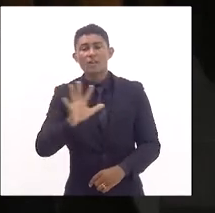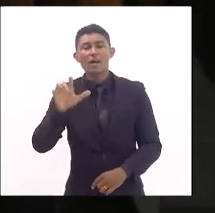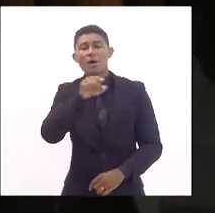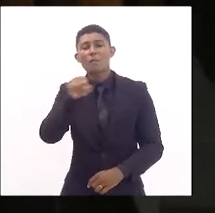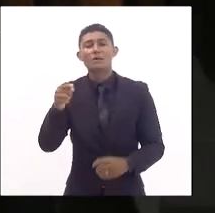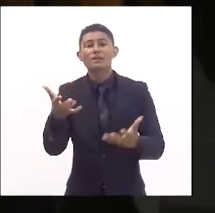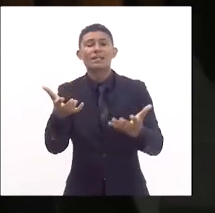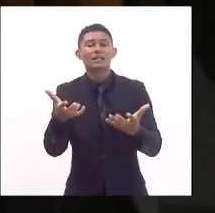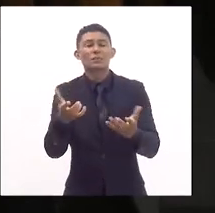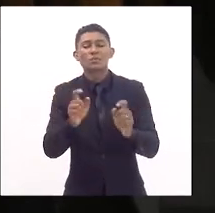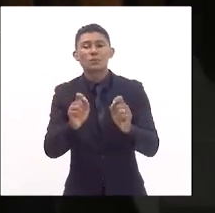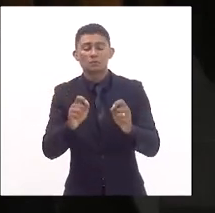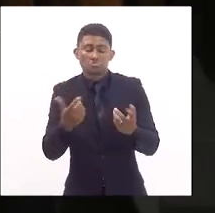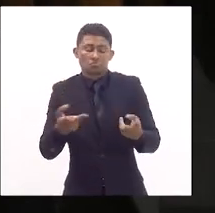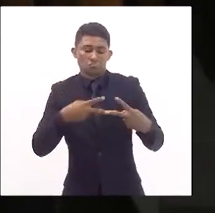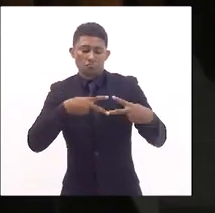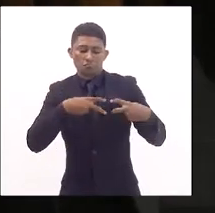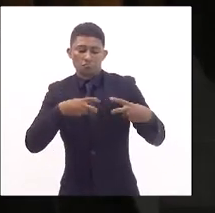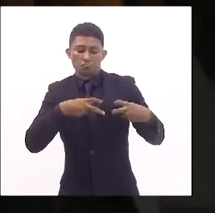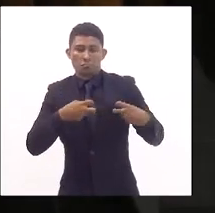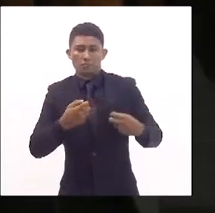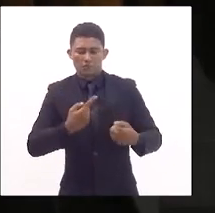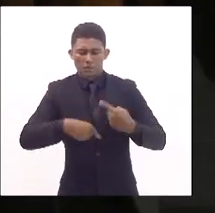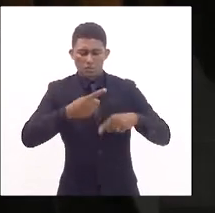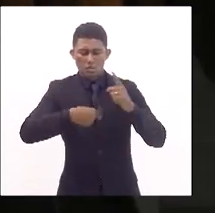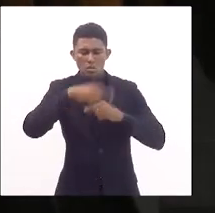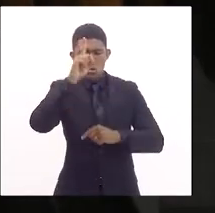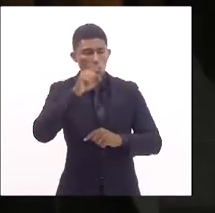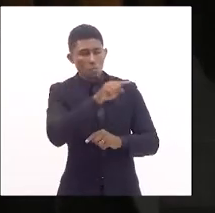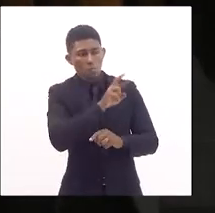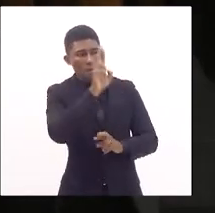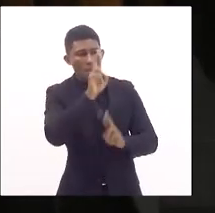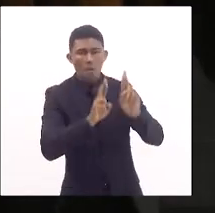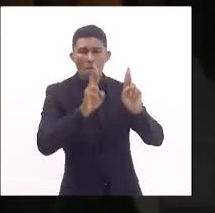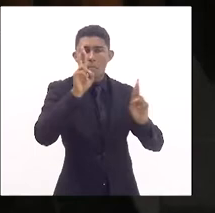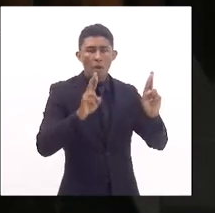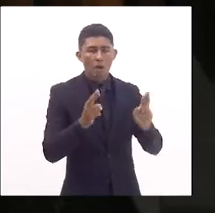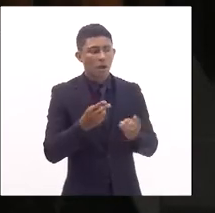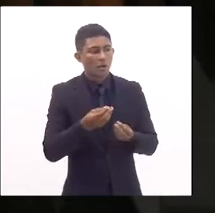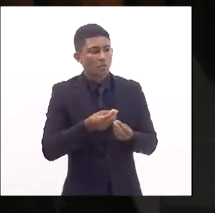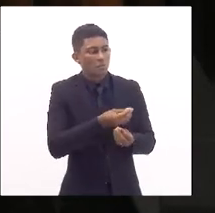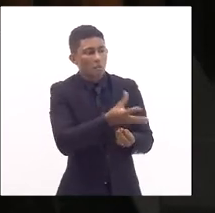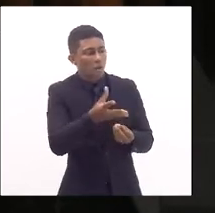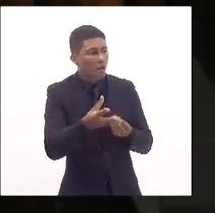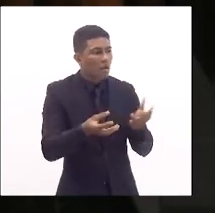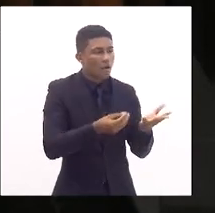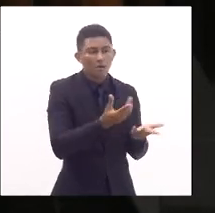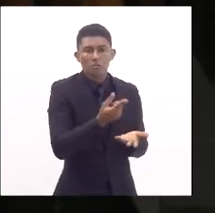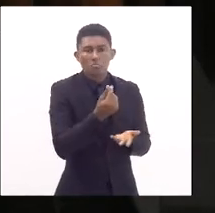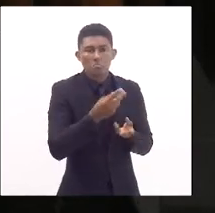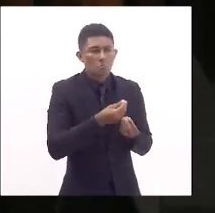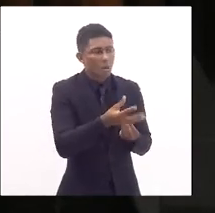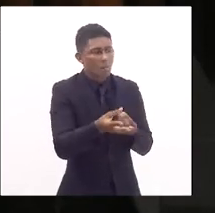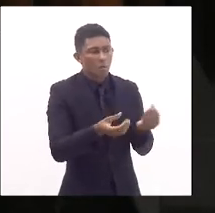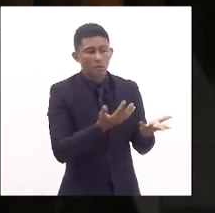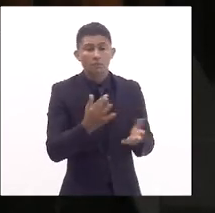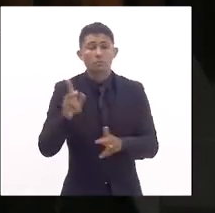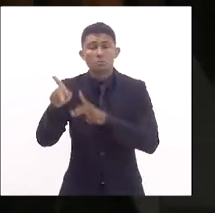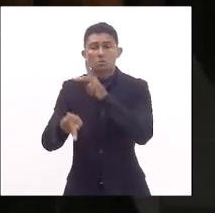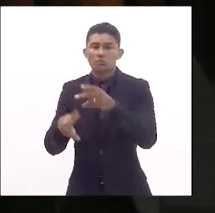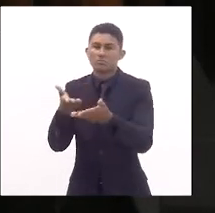gordos aos acionistas e Pony a população e aí inventam